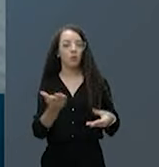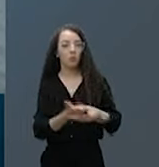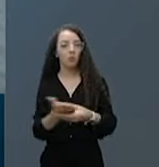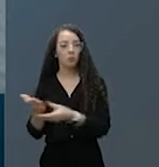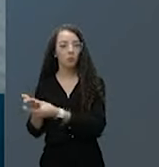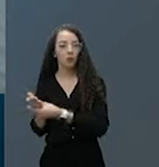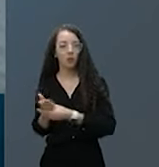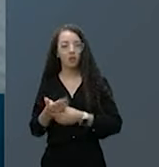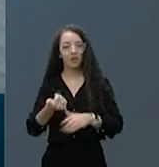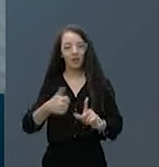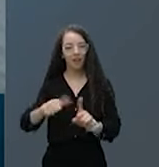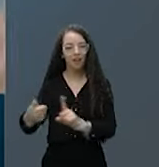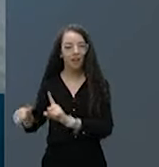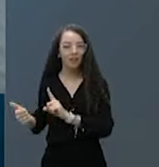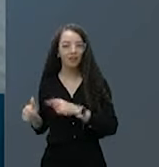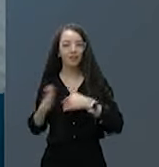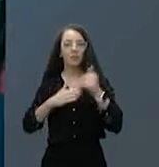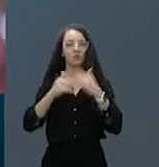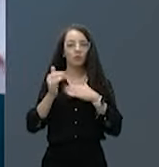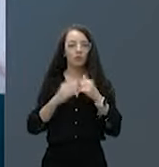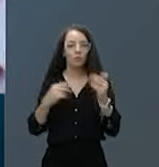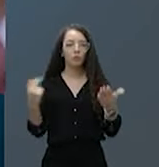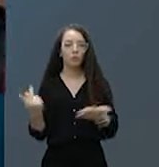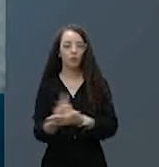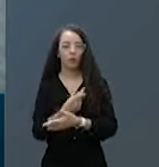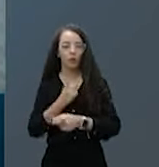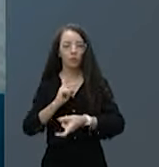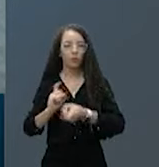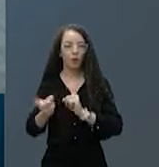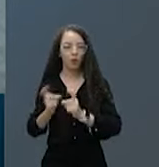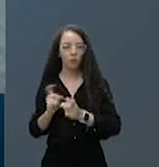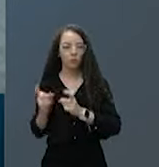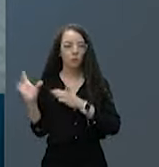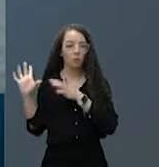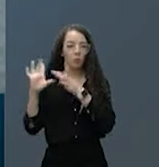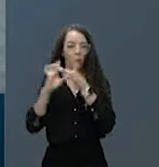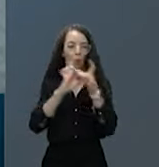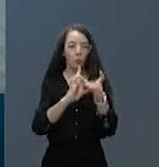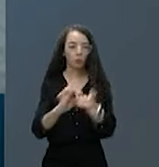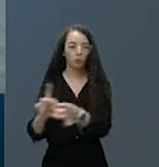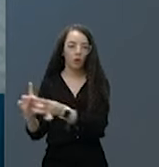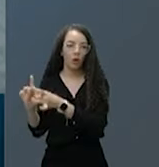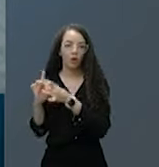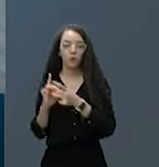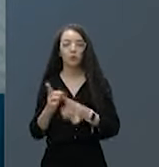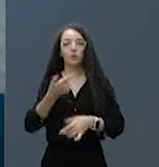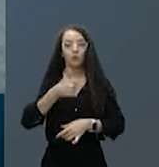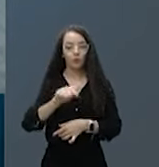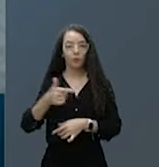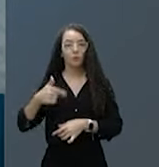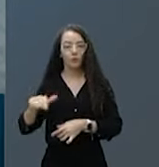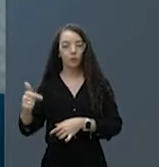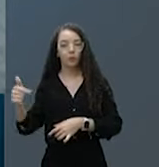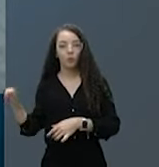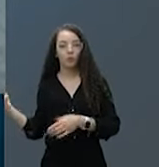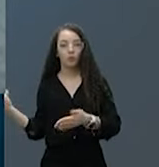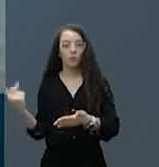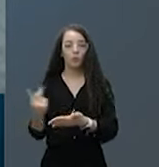improbidade administrativa, vinculando alegações adicionais acerca da retroatividade, nos